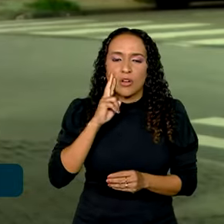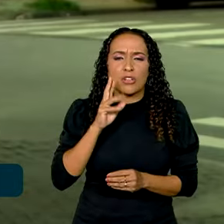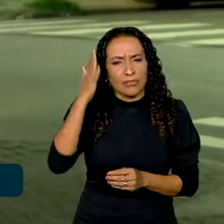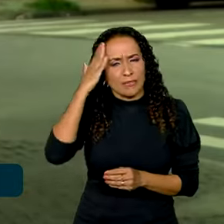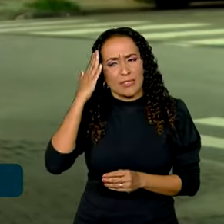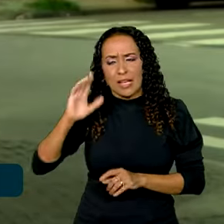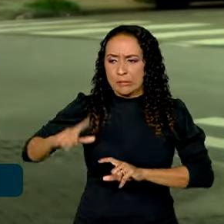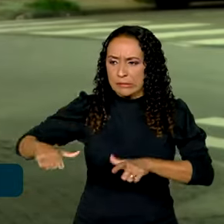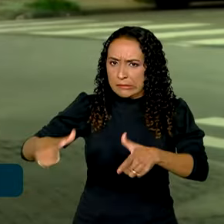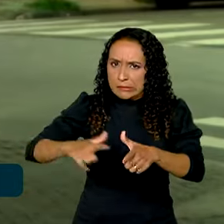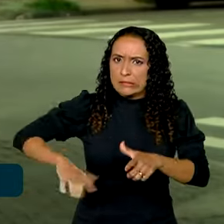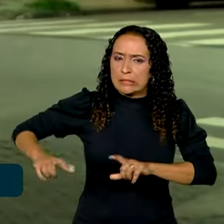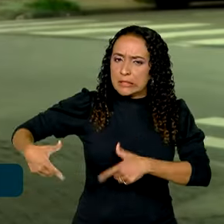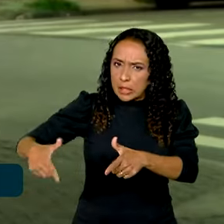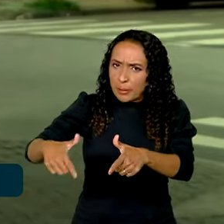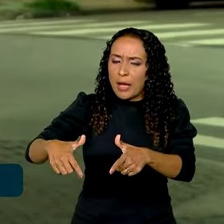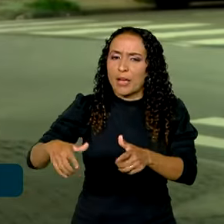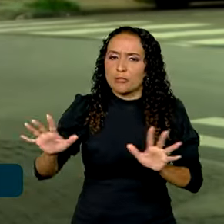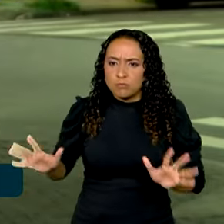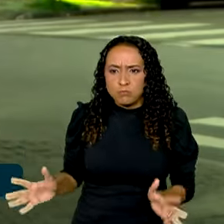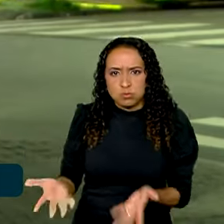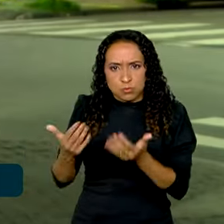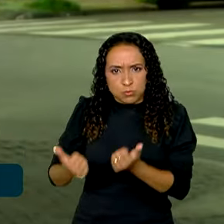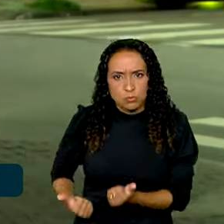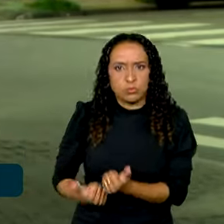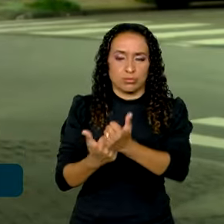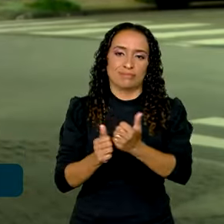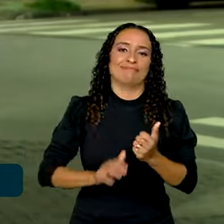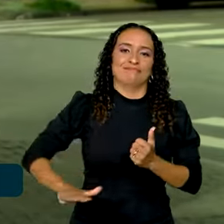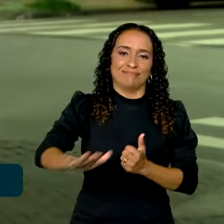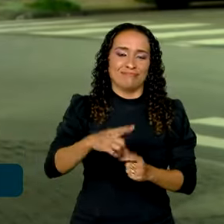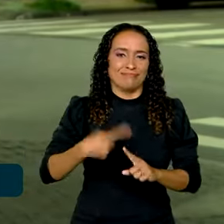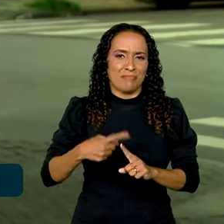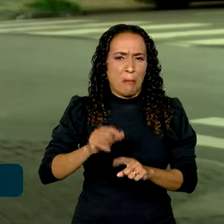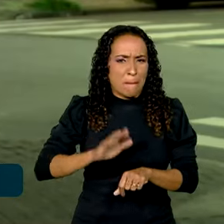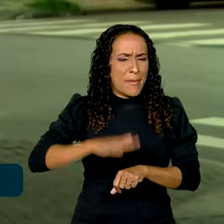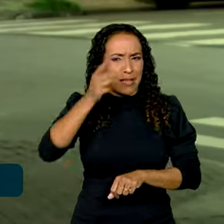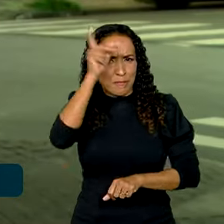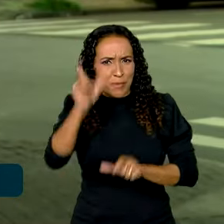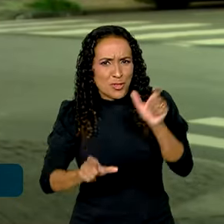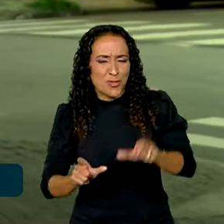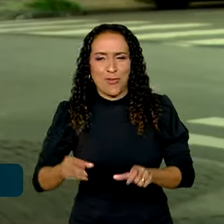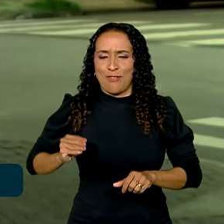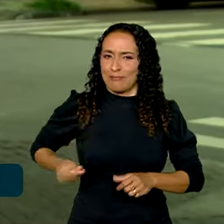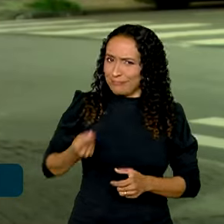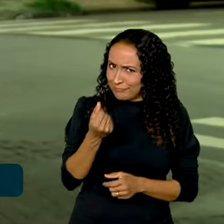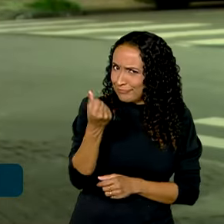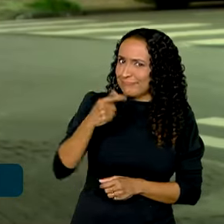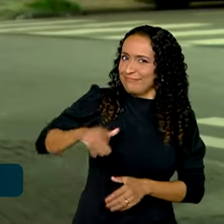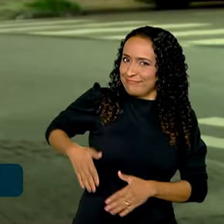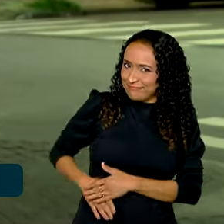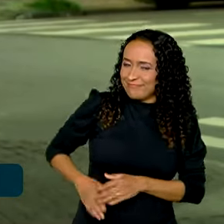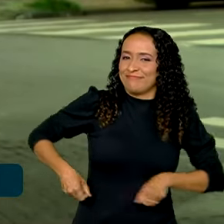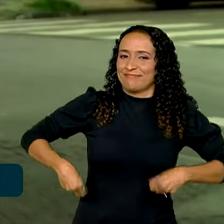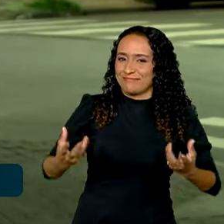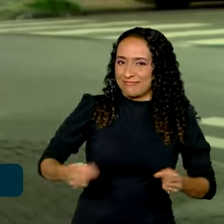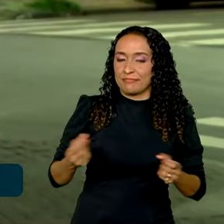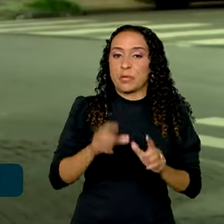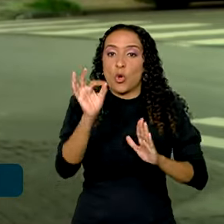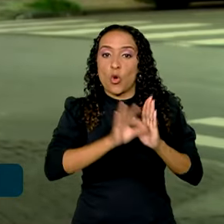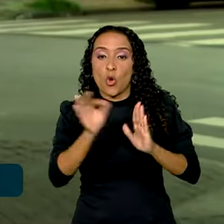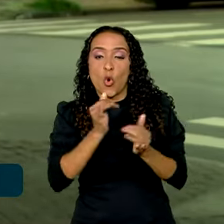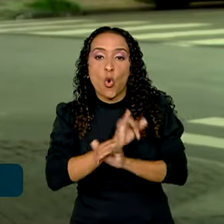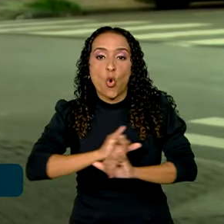de trabalho aquecido impulsiona o setor, porque é mais gente com mais dinheiro no bolso para gastar. O IBGE divulgou